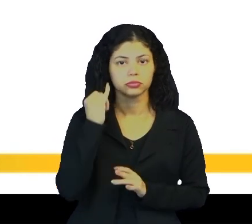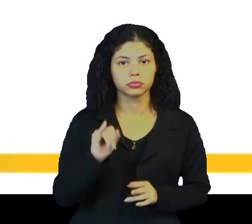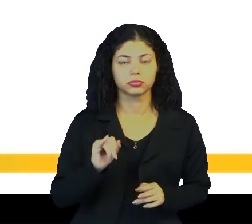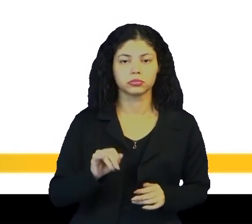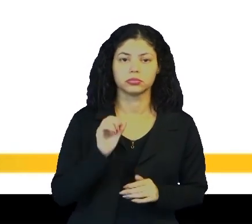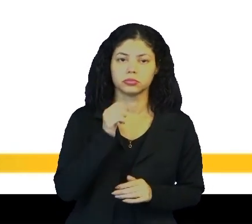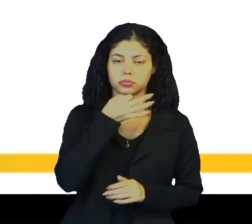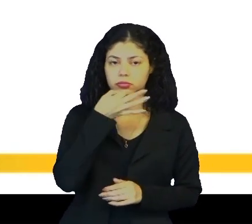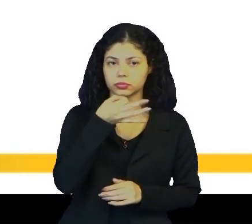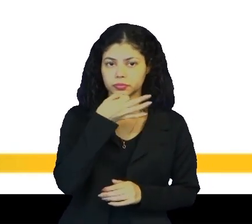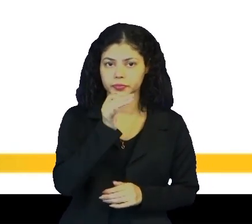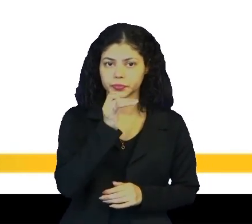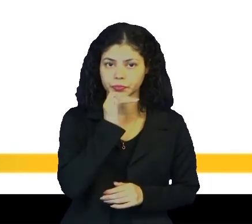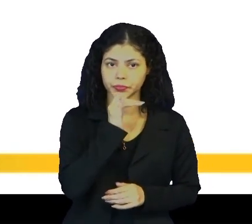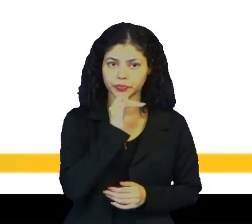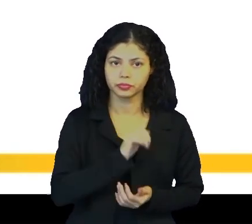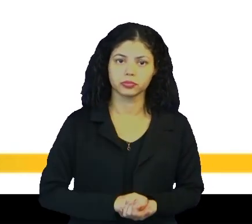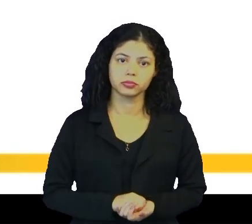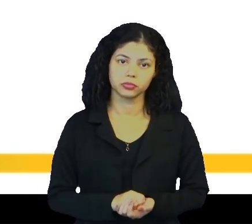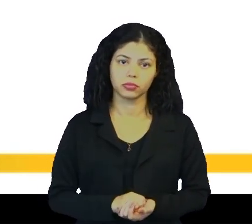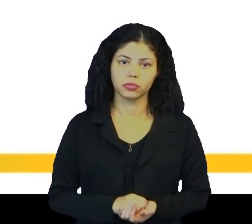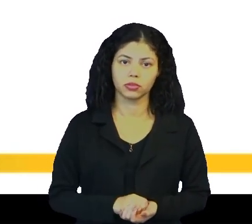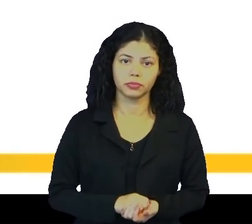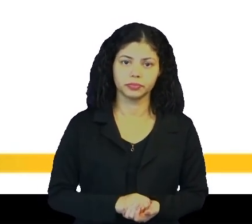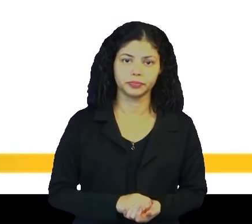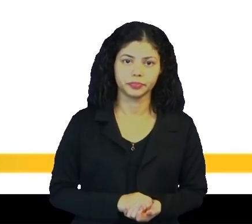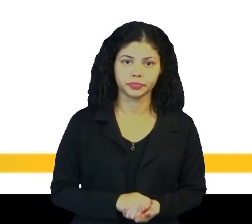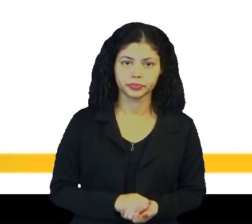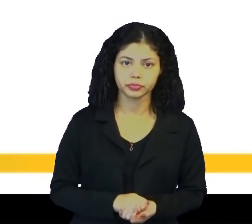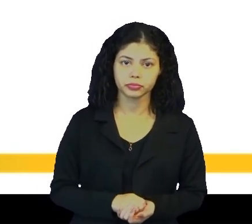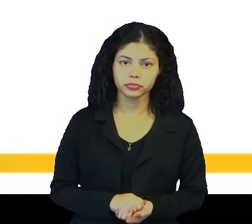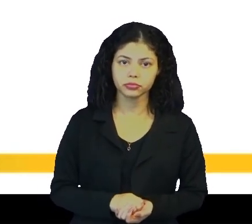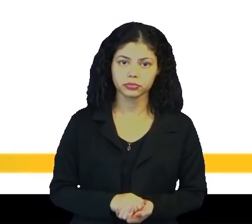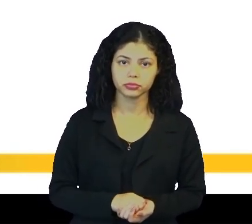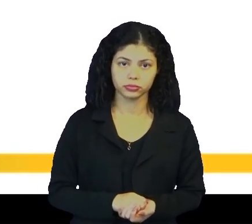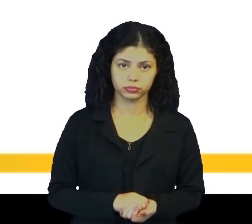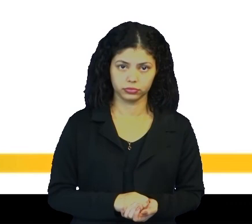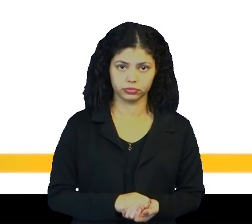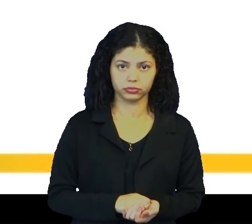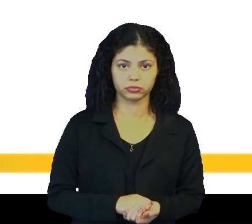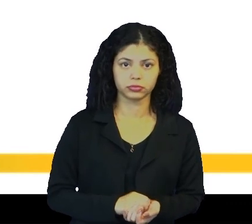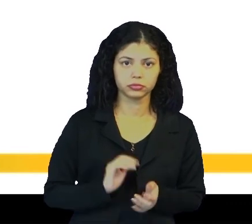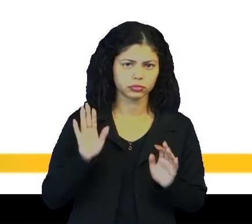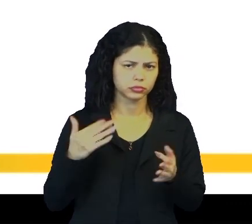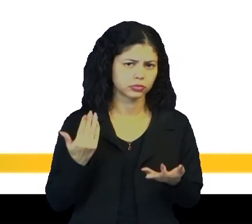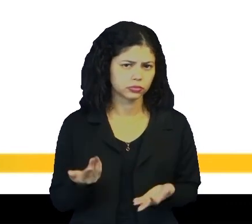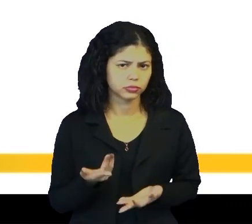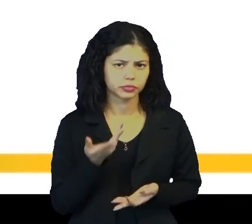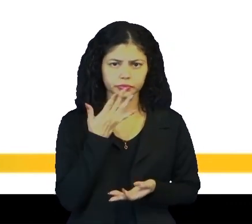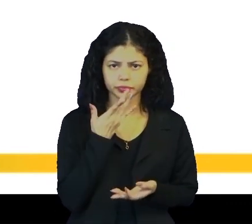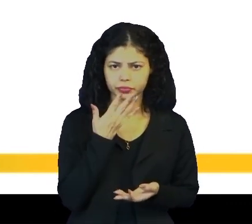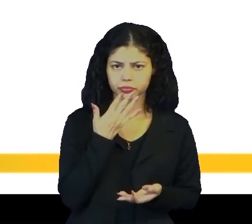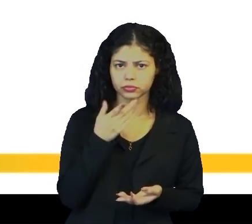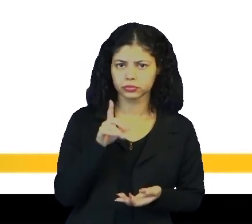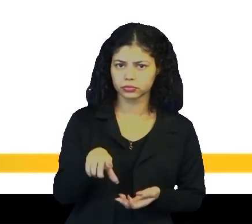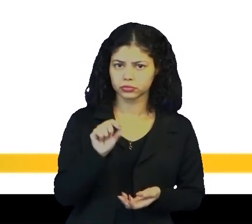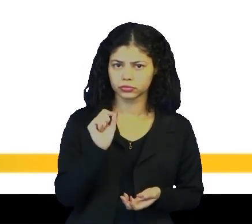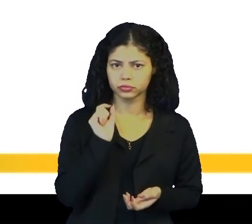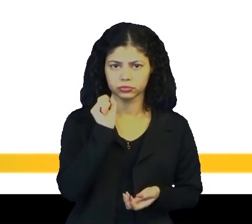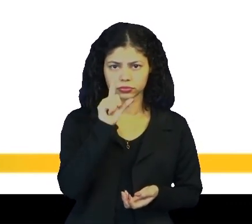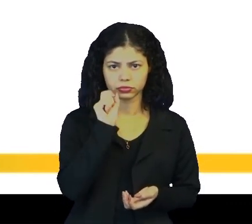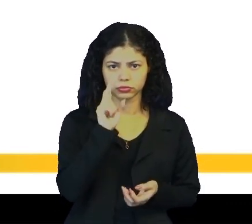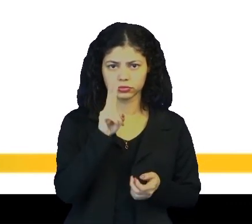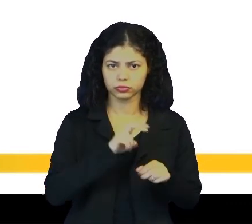ou opção. Por exemplo, which is your favorite color? Blue or green? Qual a sua cor favorita? Azul